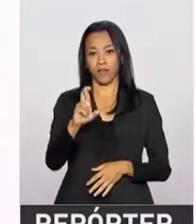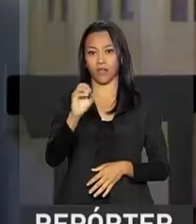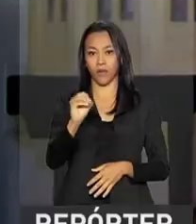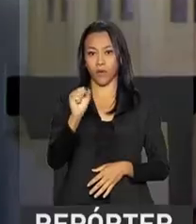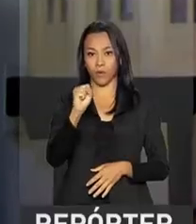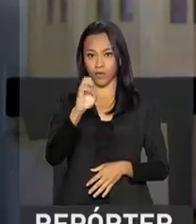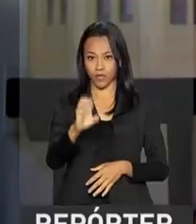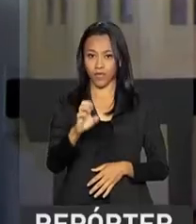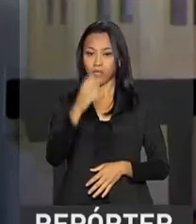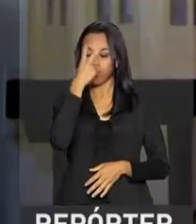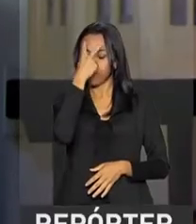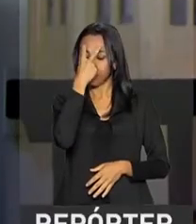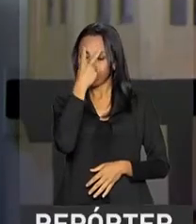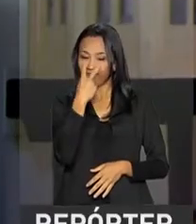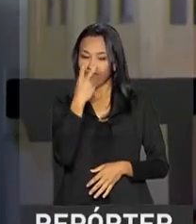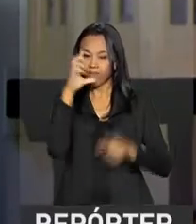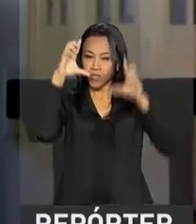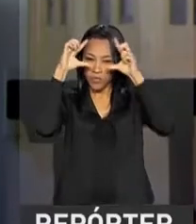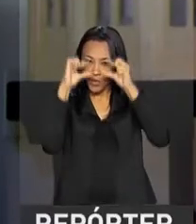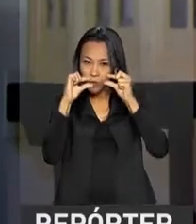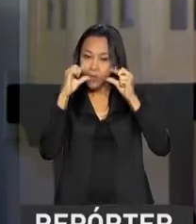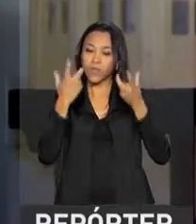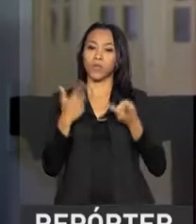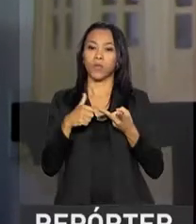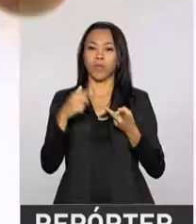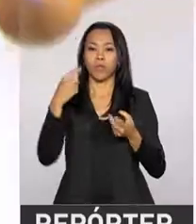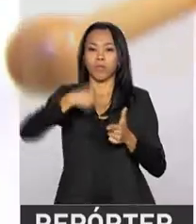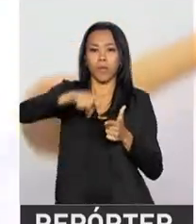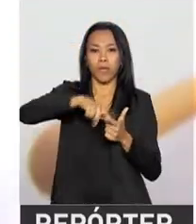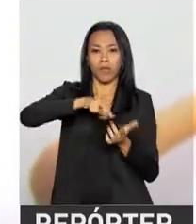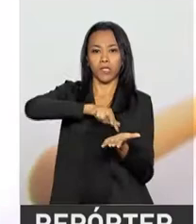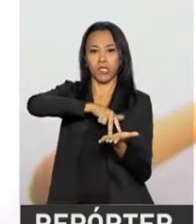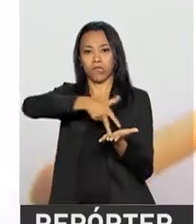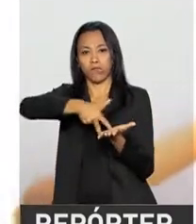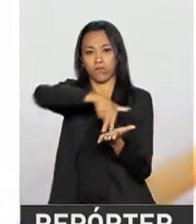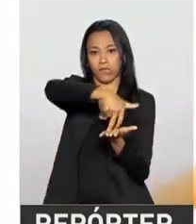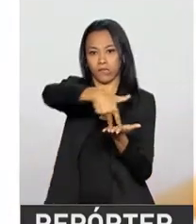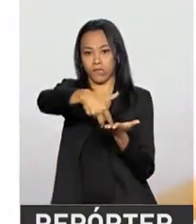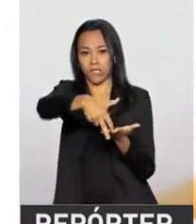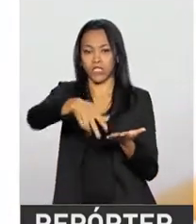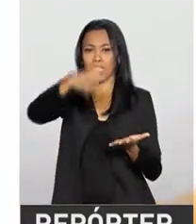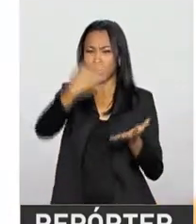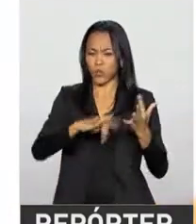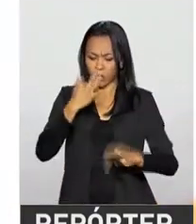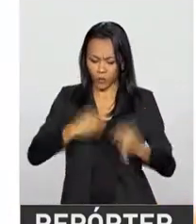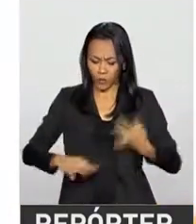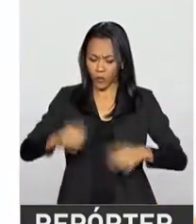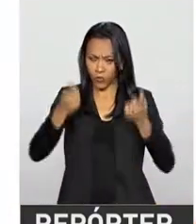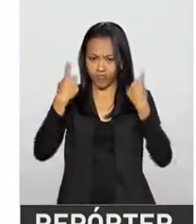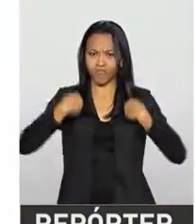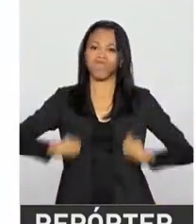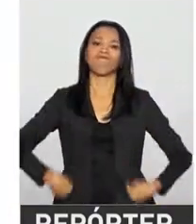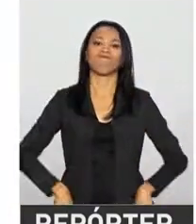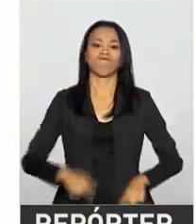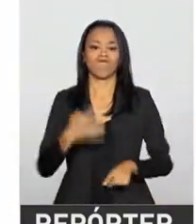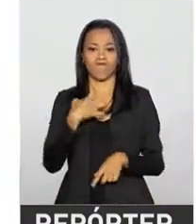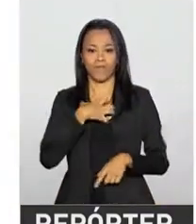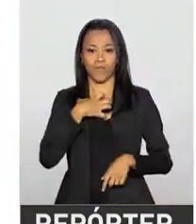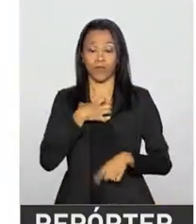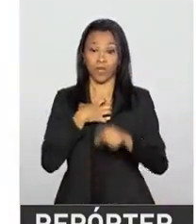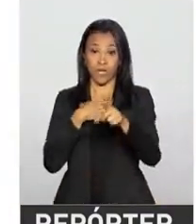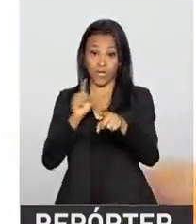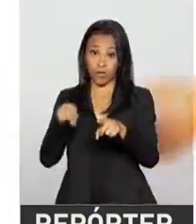visão dificuldades de locomoção e equilíbrio e dor crônica uma história que mudou depois que ela conheceu o